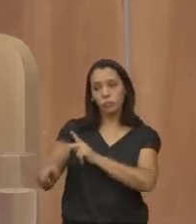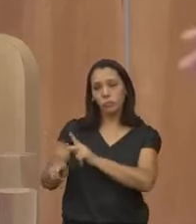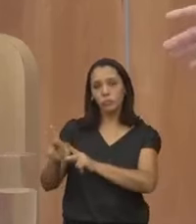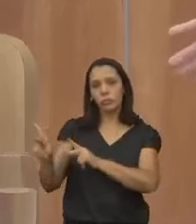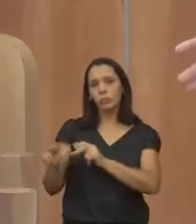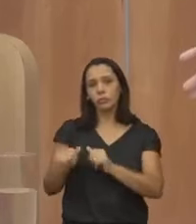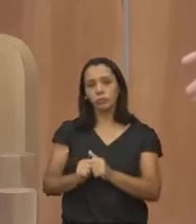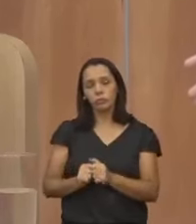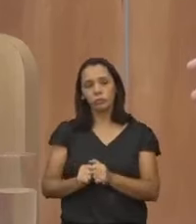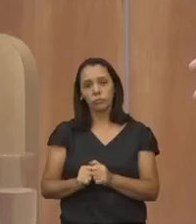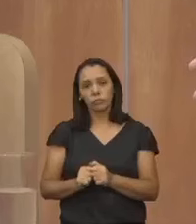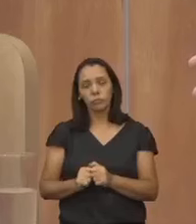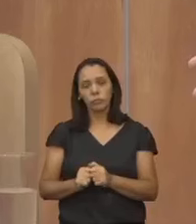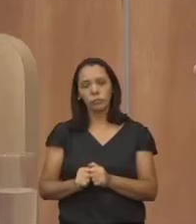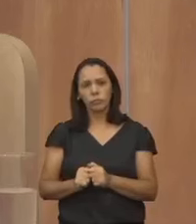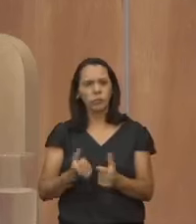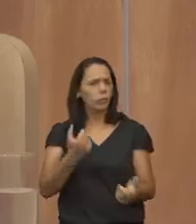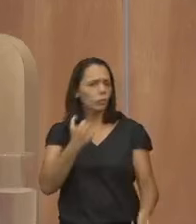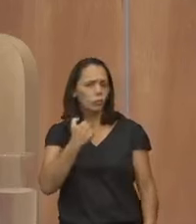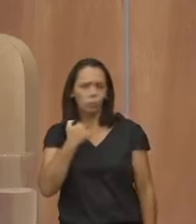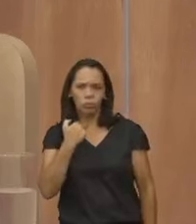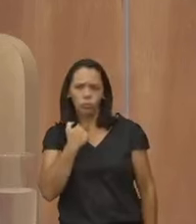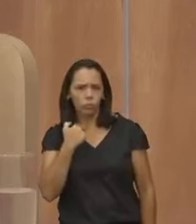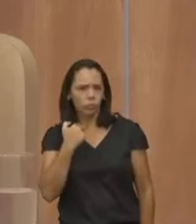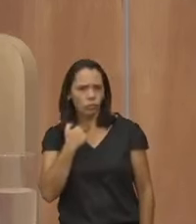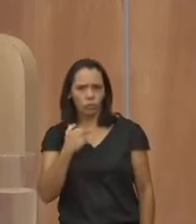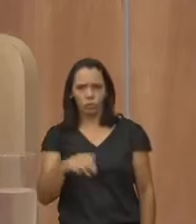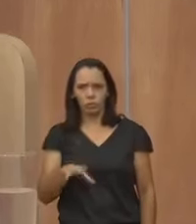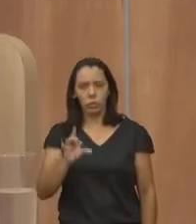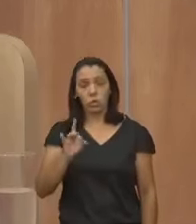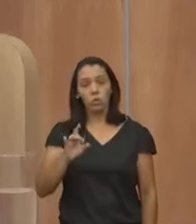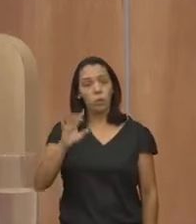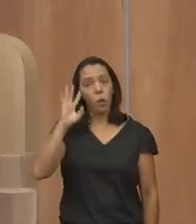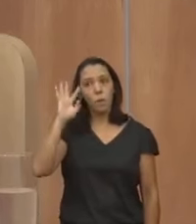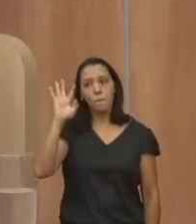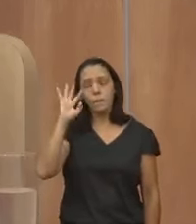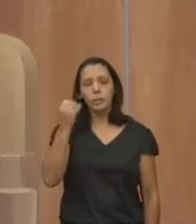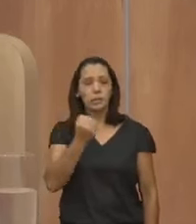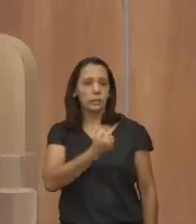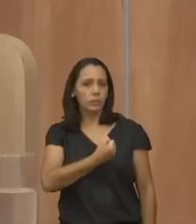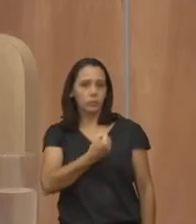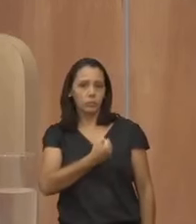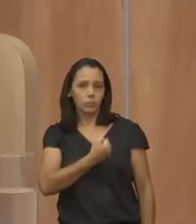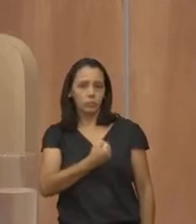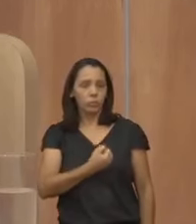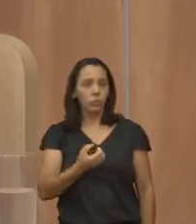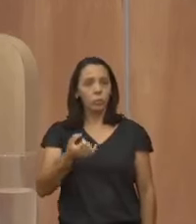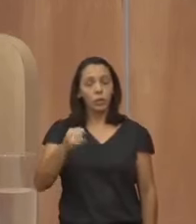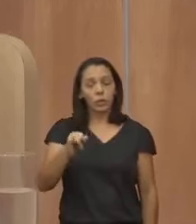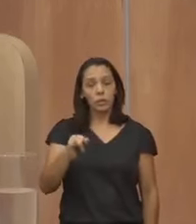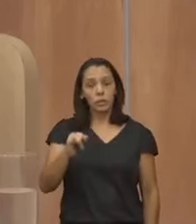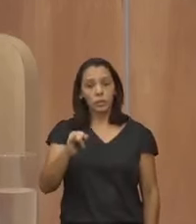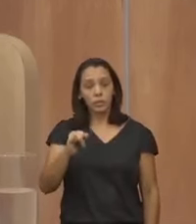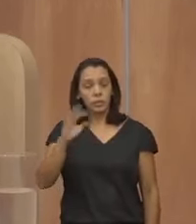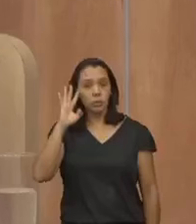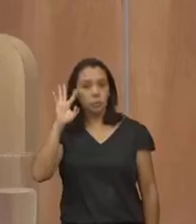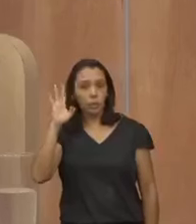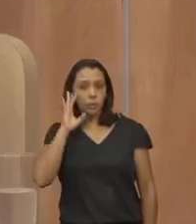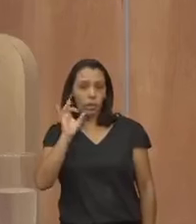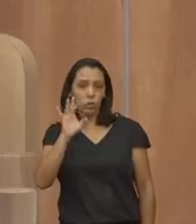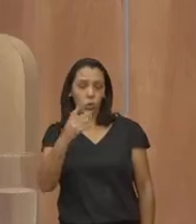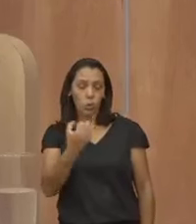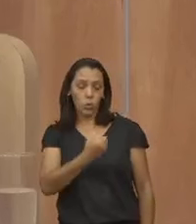Então não pode trabalhar dessa forma, a gente não pode só ficar pensando nos números. Se a gente se apegar aos números, a gente vai